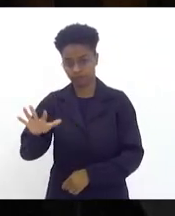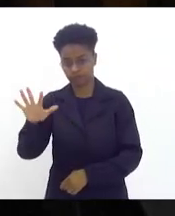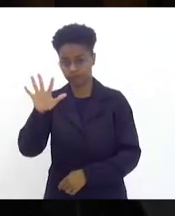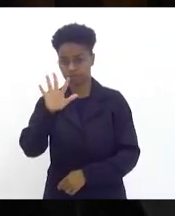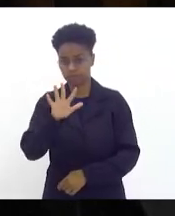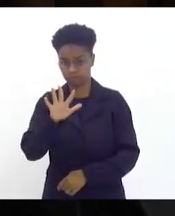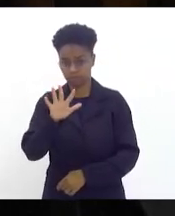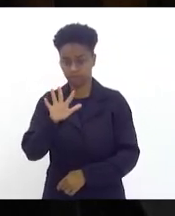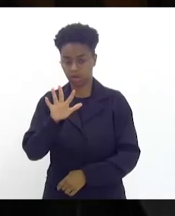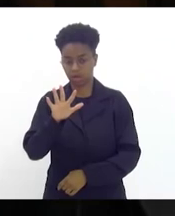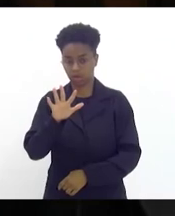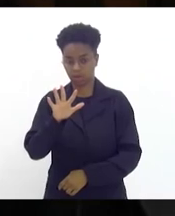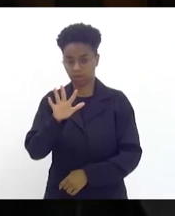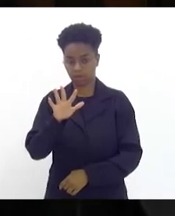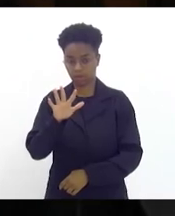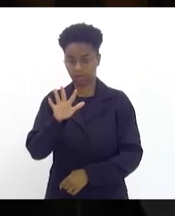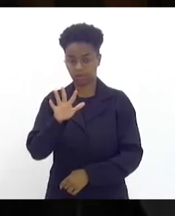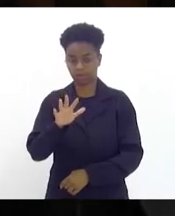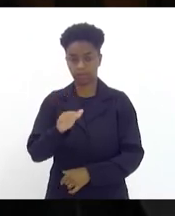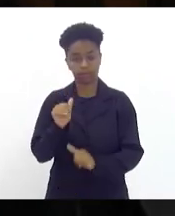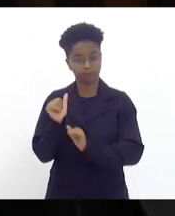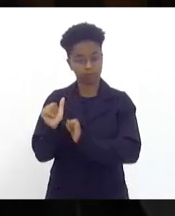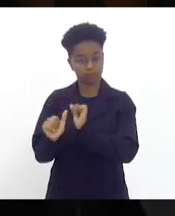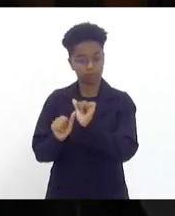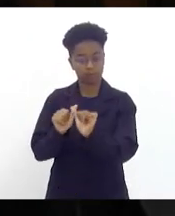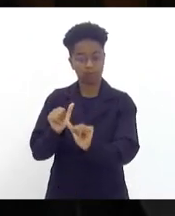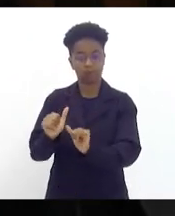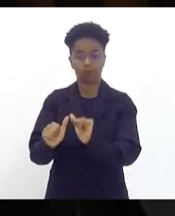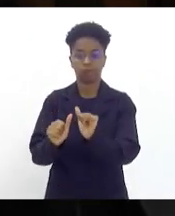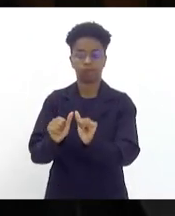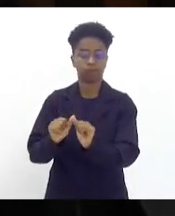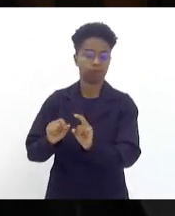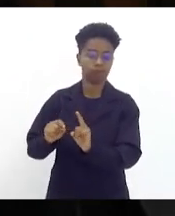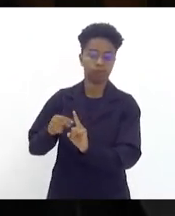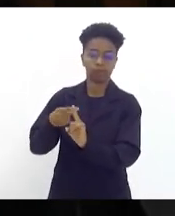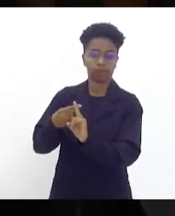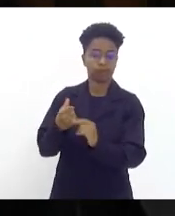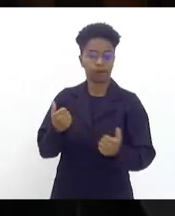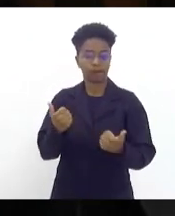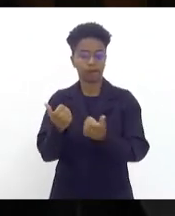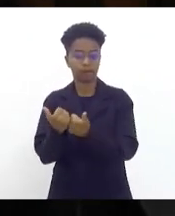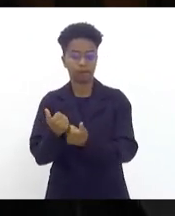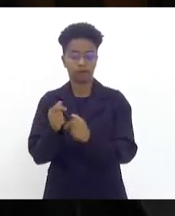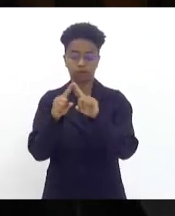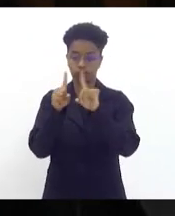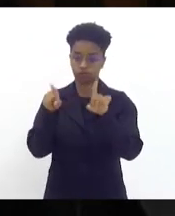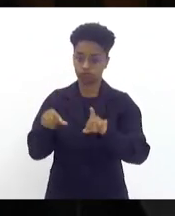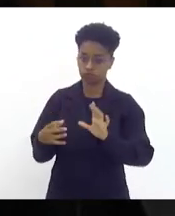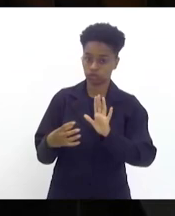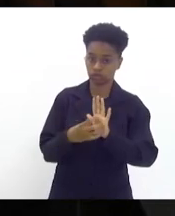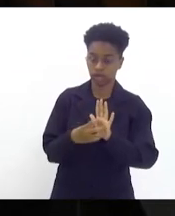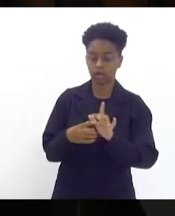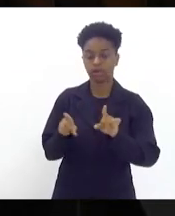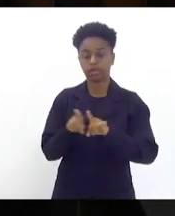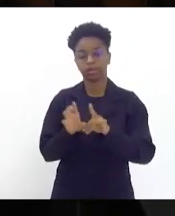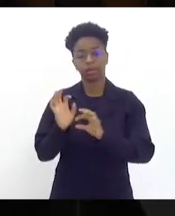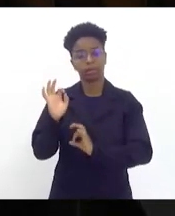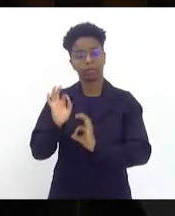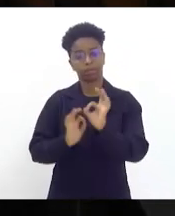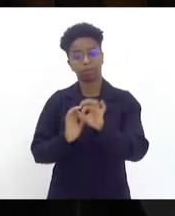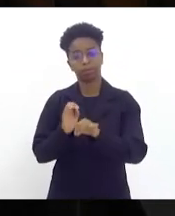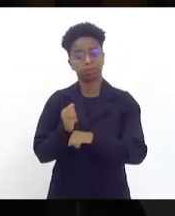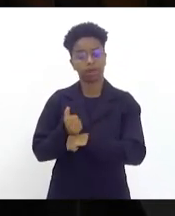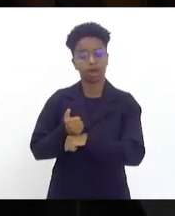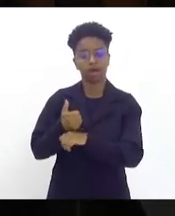a atualização de benefícios dos funcionários planos e cargos e salários